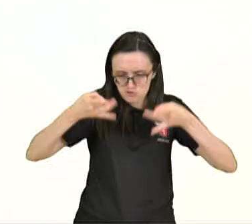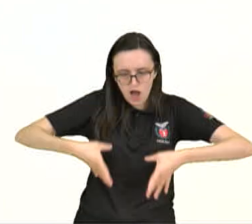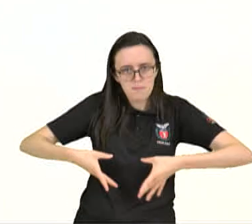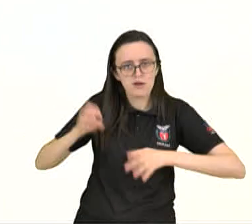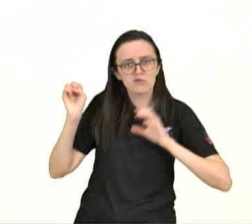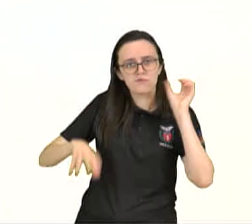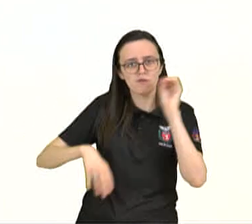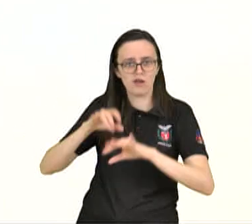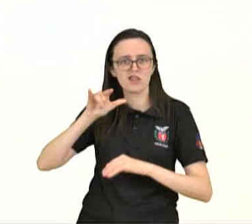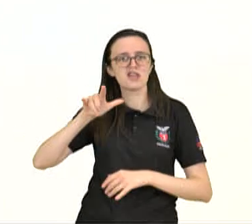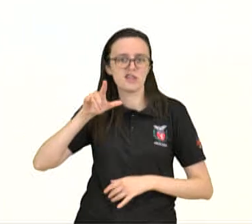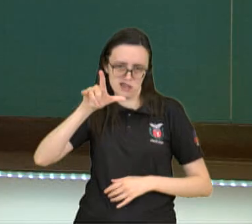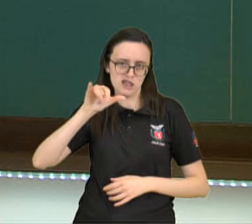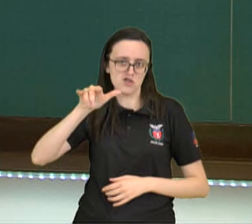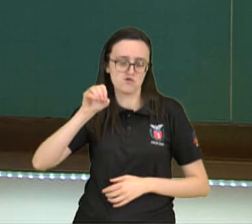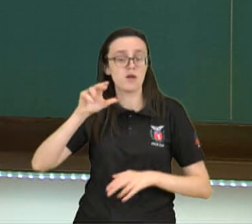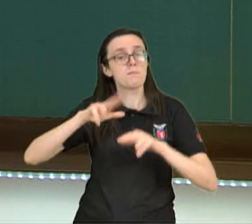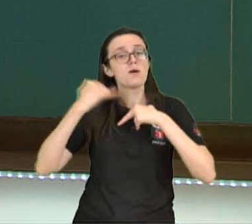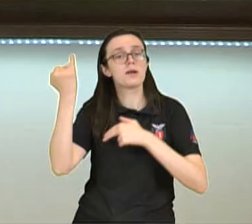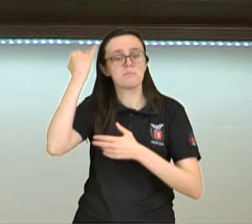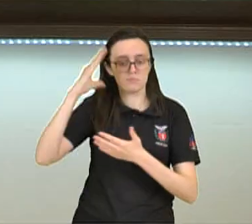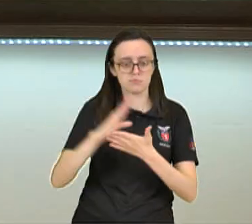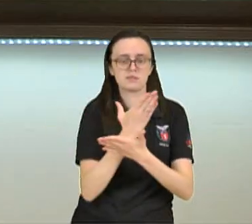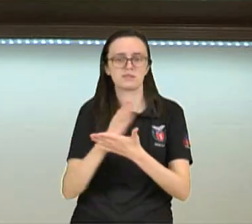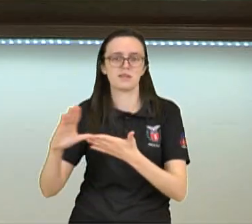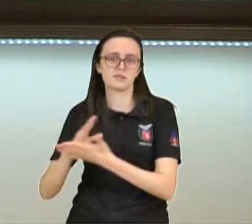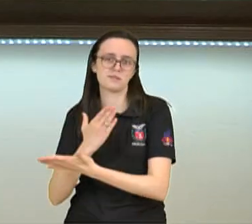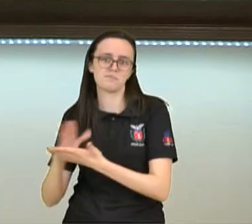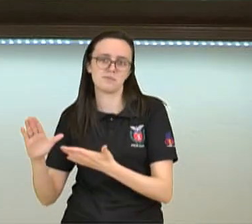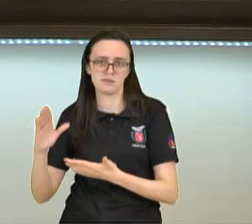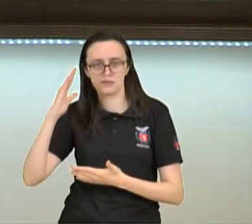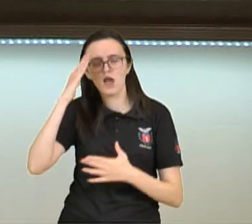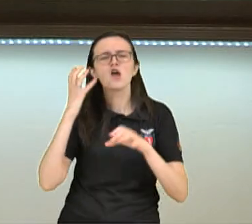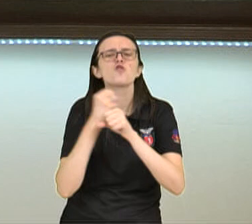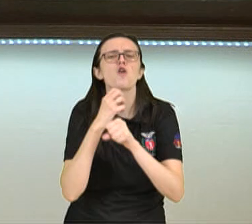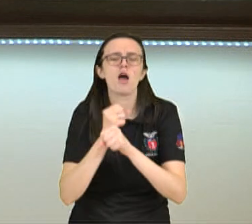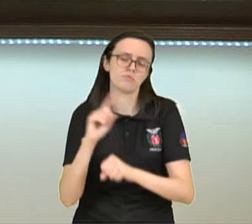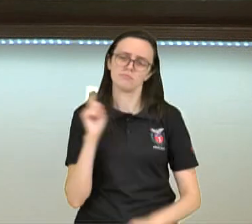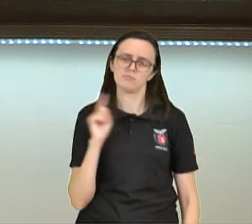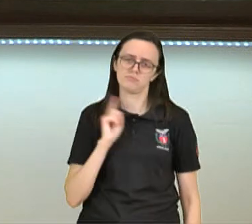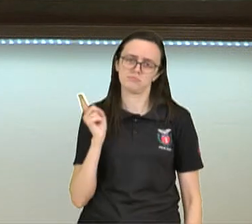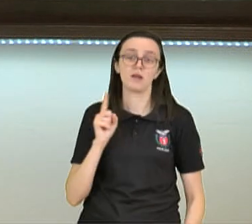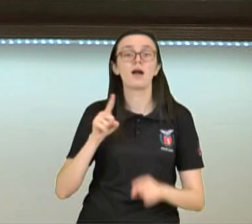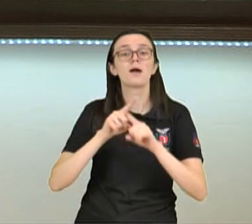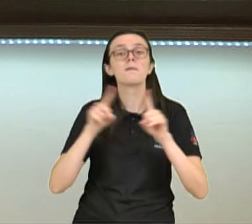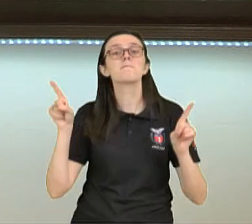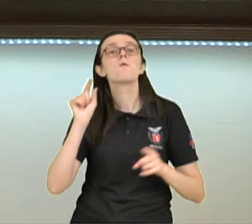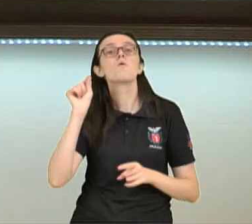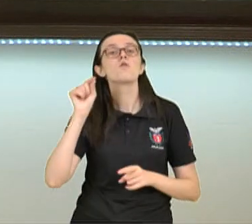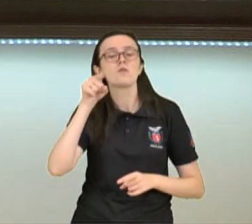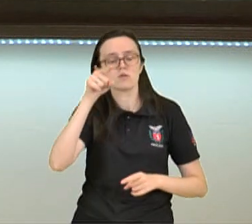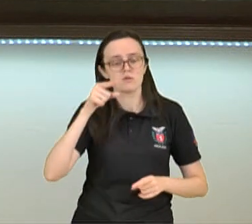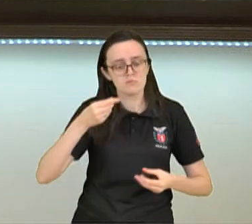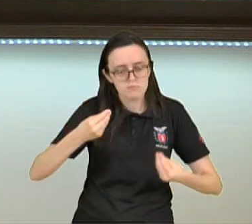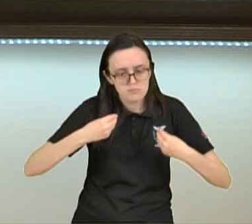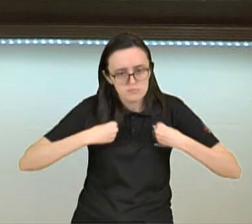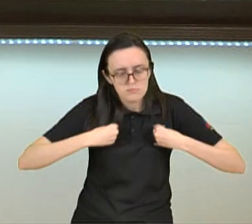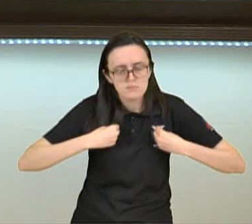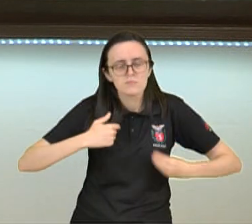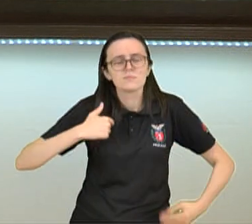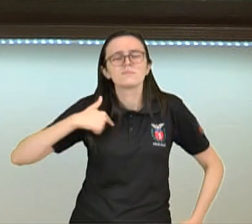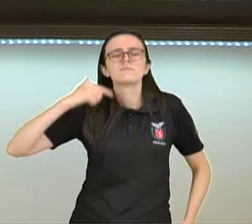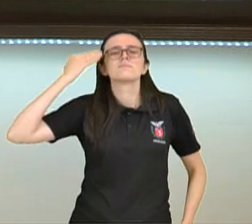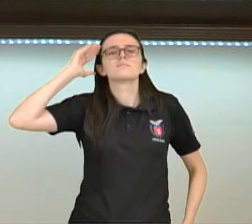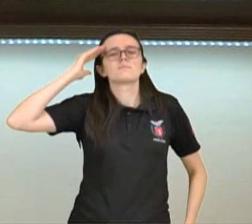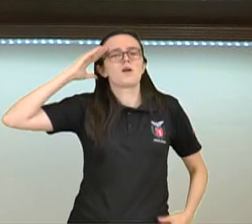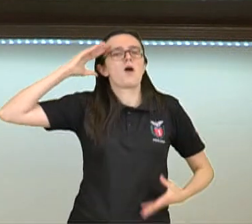de separar o lixo. Então, ganhar notas, essas coisas você não vai ganhar, mas você vai ganhar ali uma